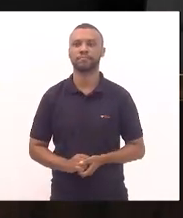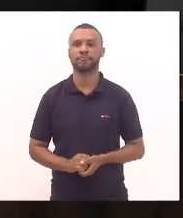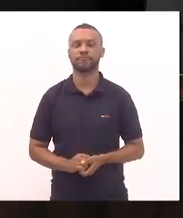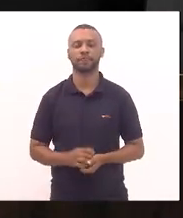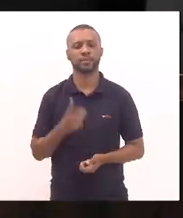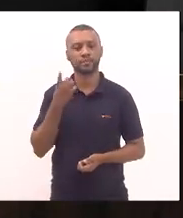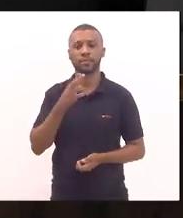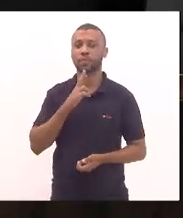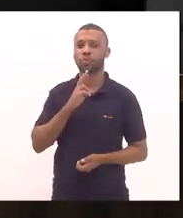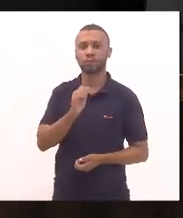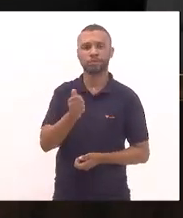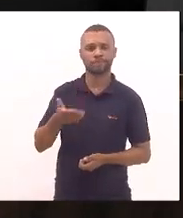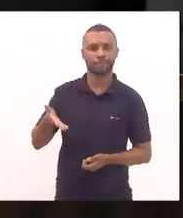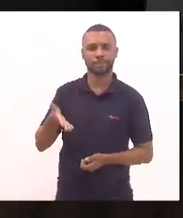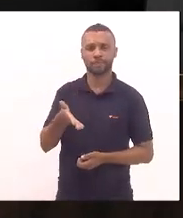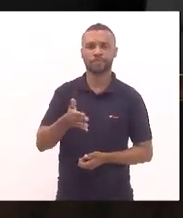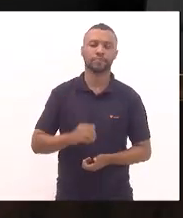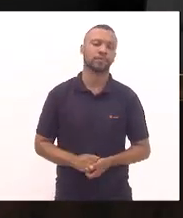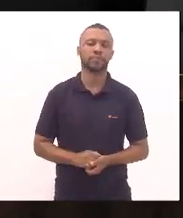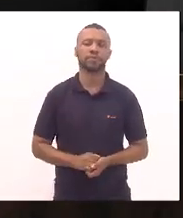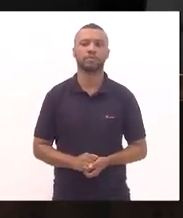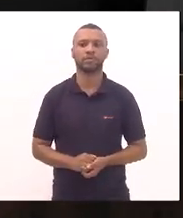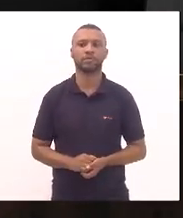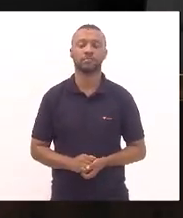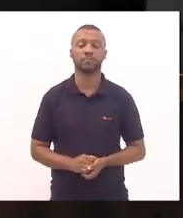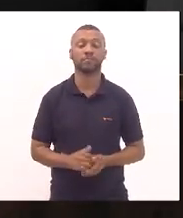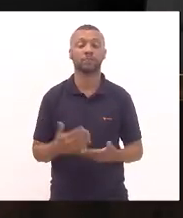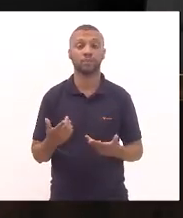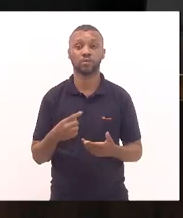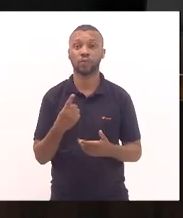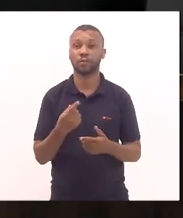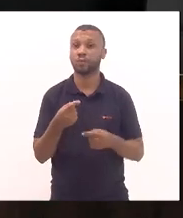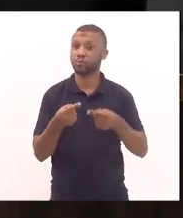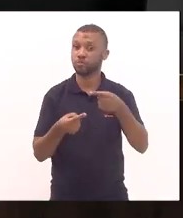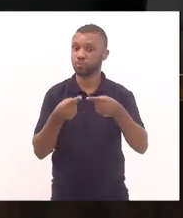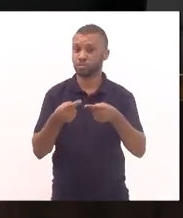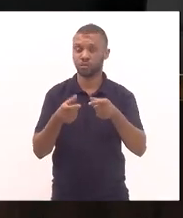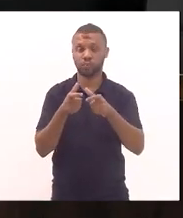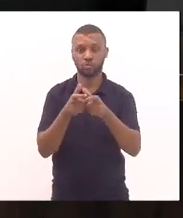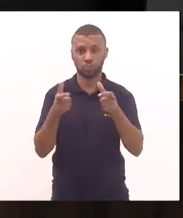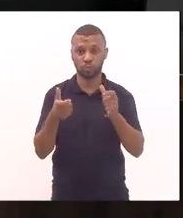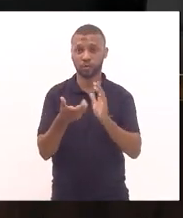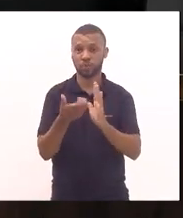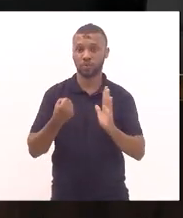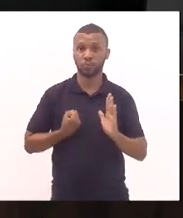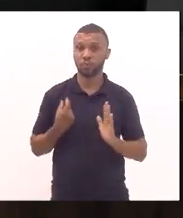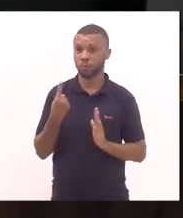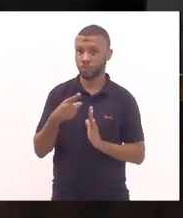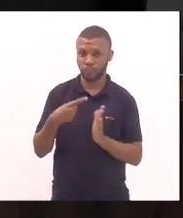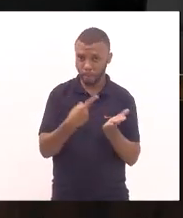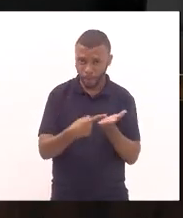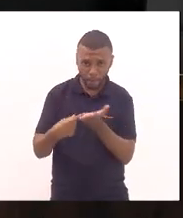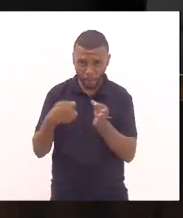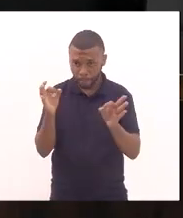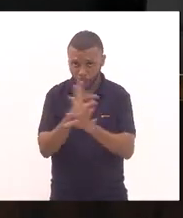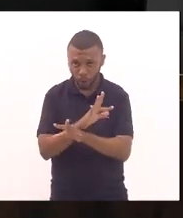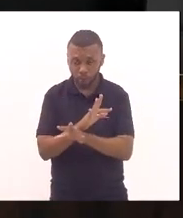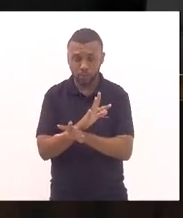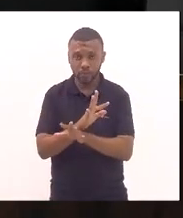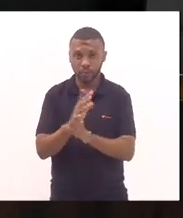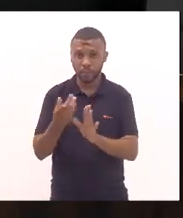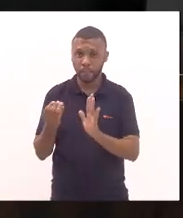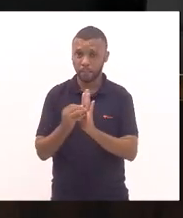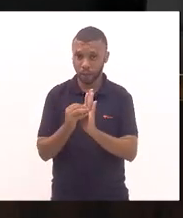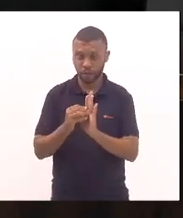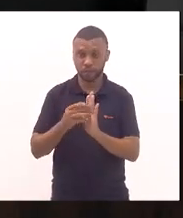Deputado Rodrigo Amorim, nós vamos ampliar o escopo do destaque número 1. Acordado assim, mantemos a palavra